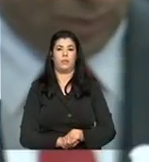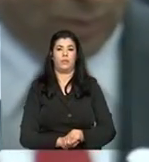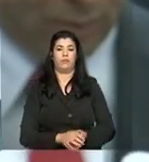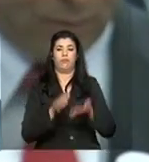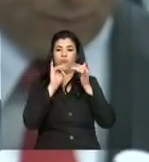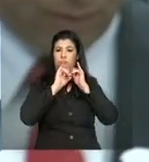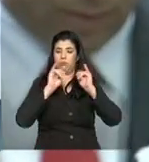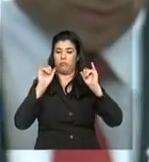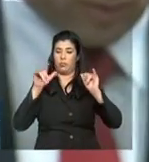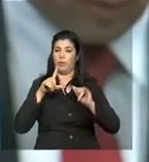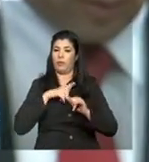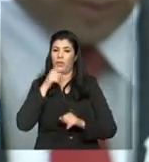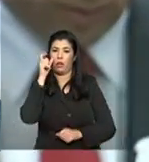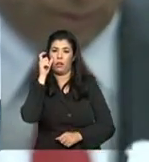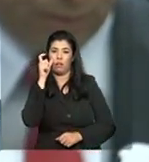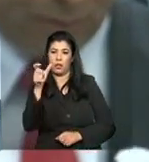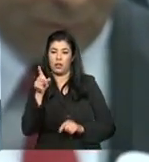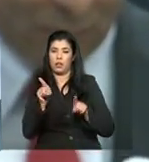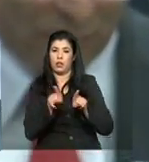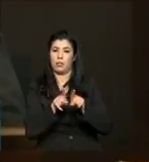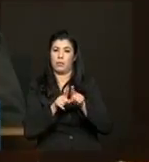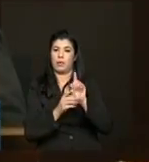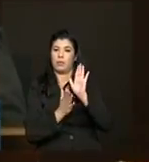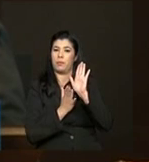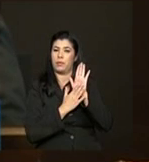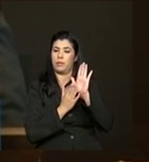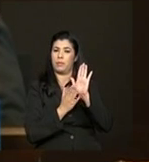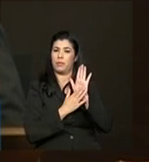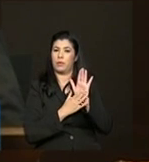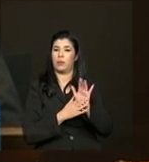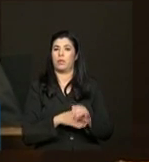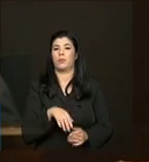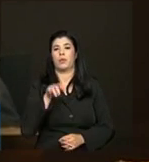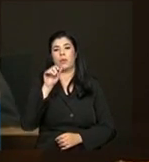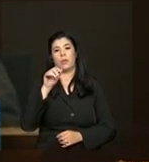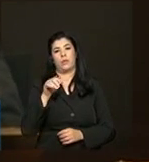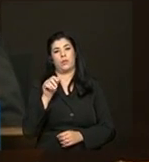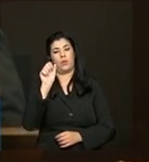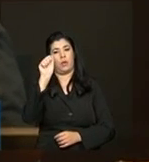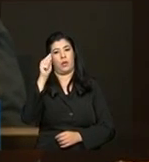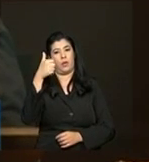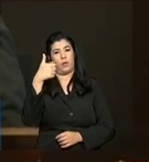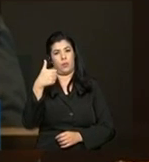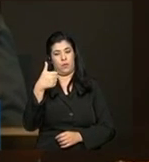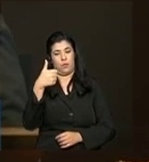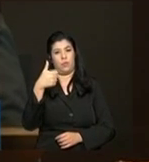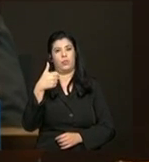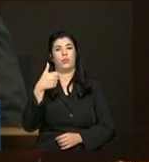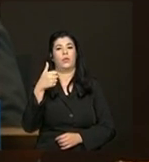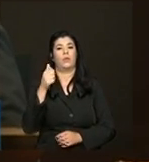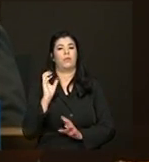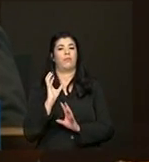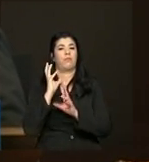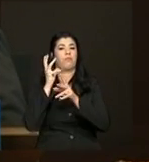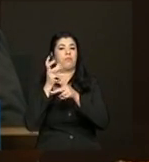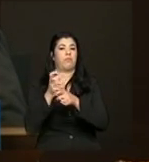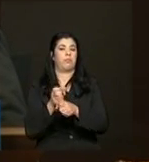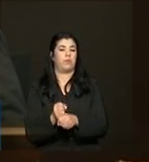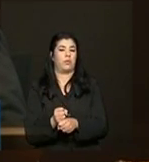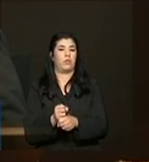Declara que possui interesse em apresentar a proposta para o sublote A1, com valor de receita anual permitida